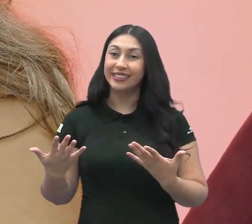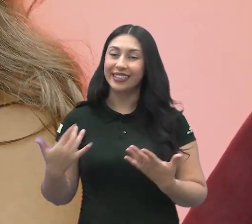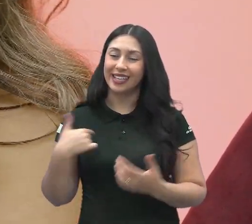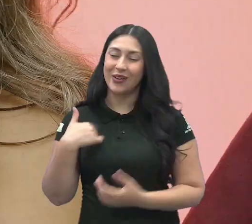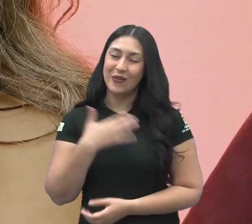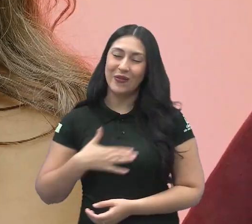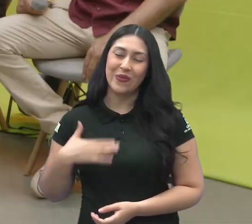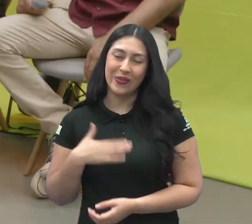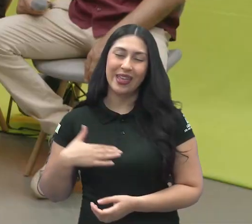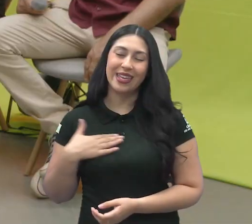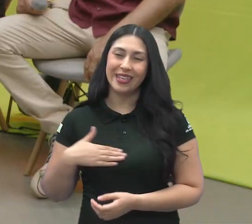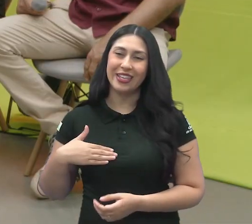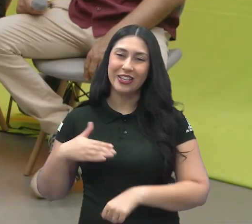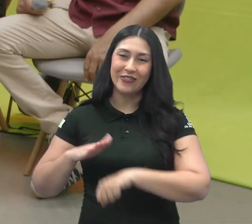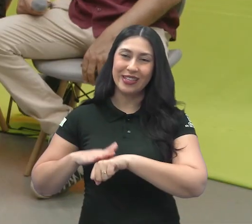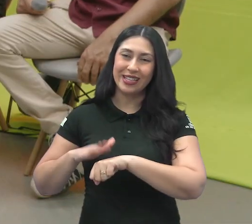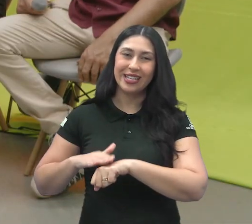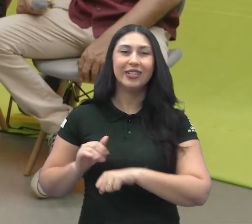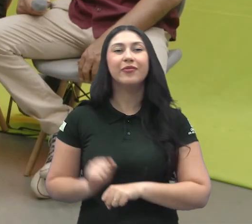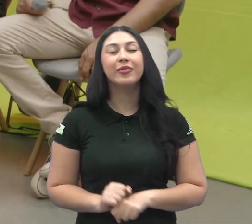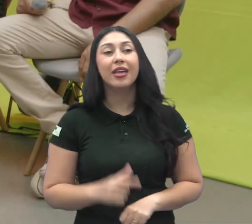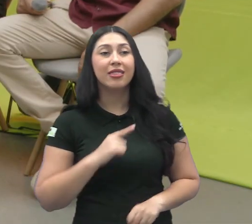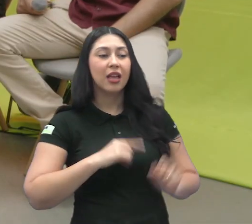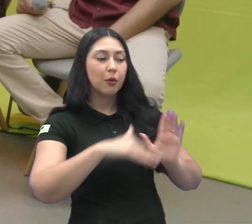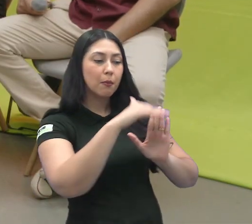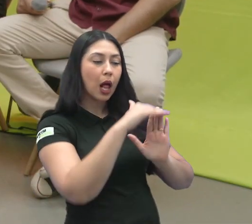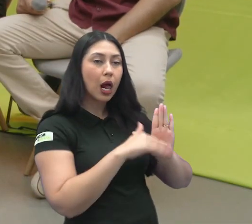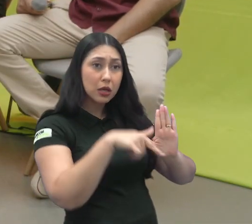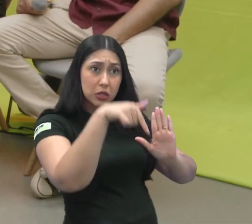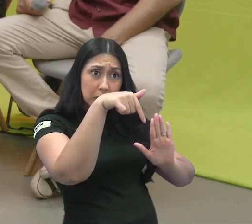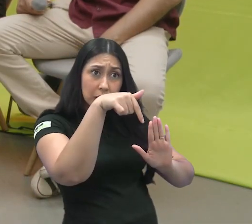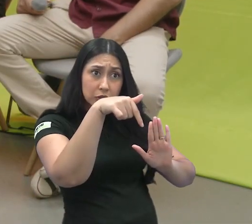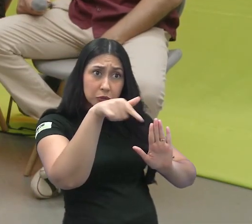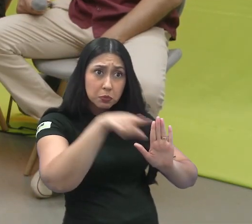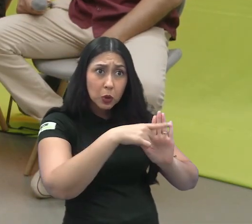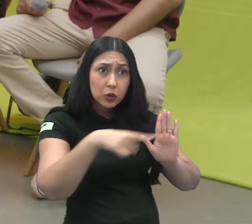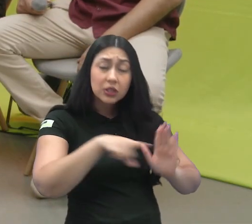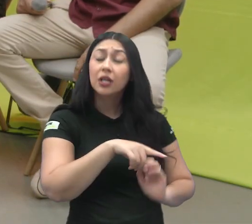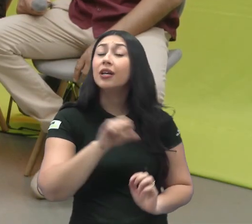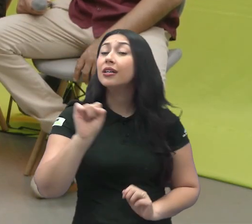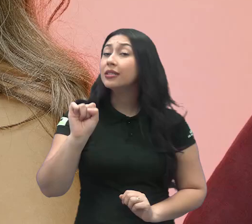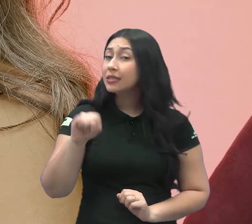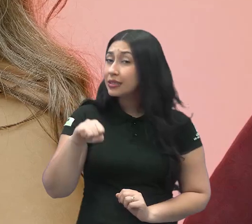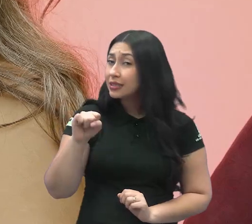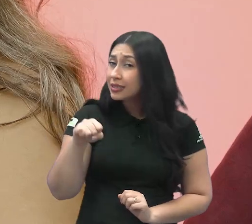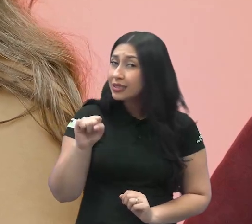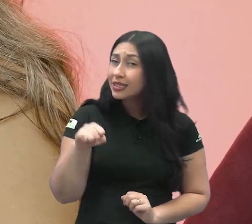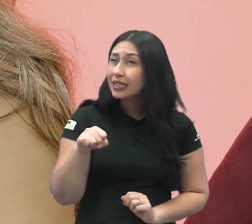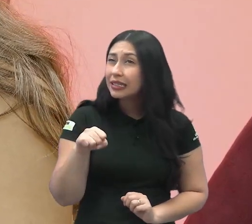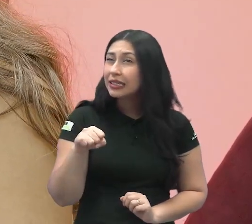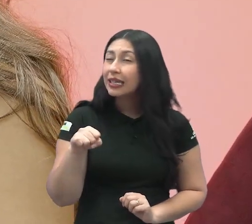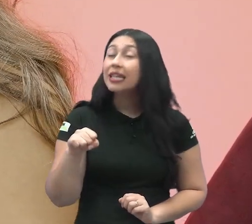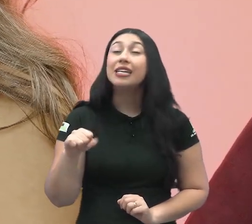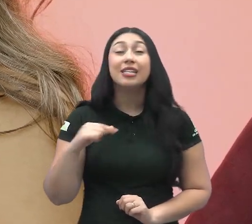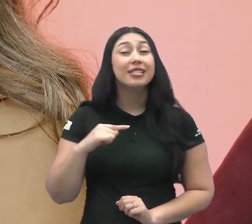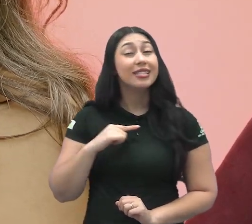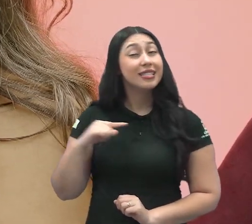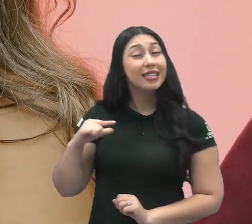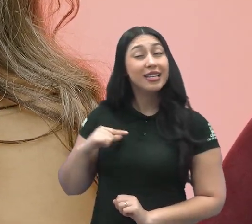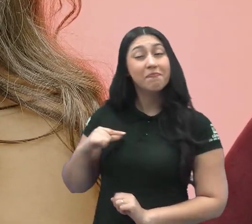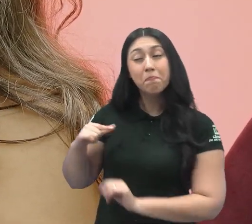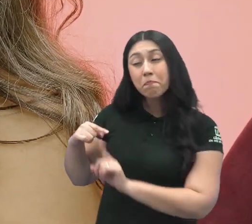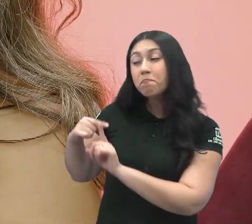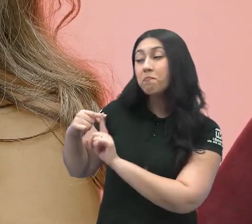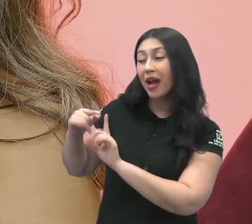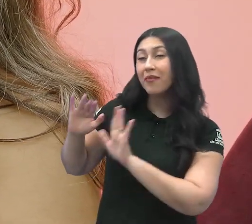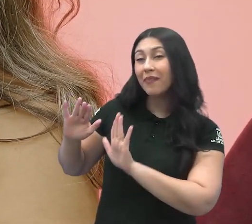gostaria de trazer. E esse álbum tem 7 músicas, né? Isso, na verdade, ele teria mais músicas, mas a gente